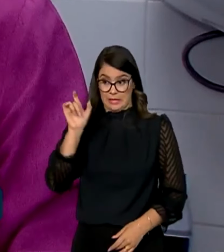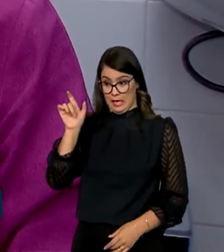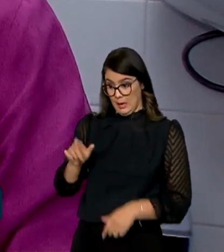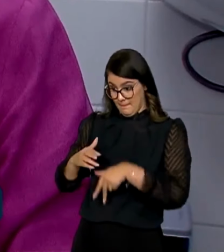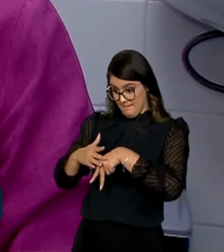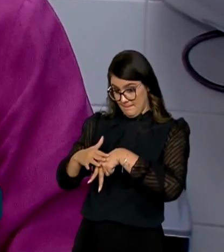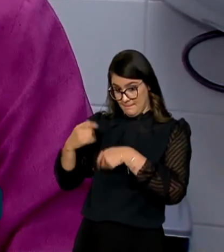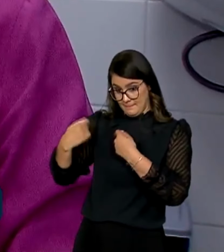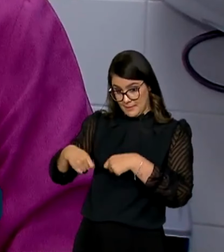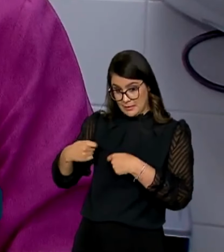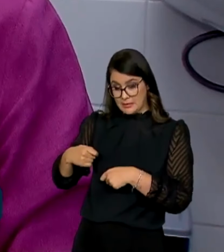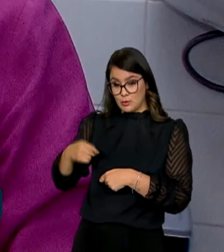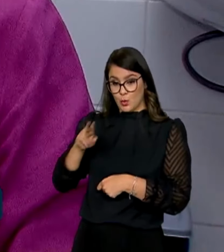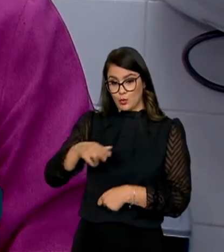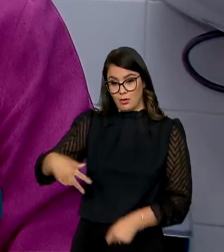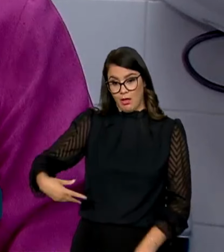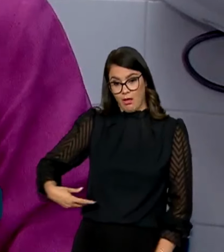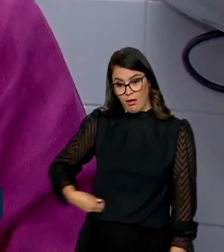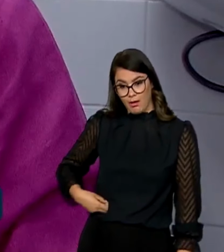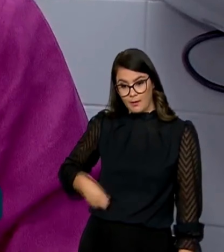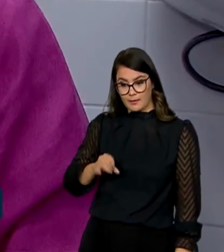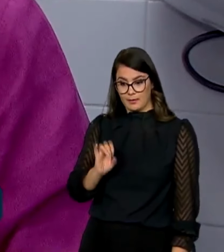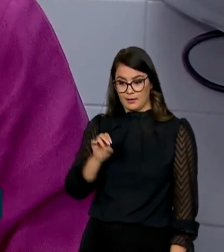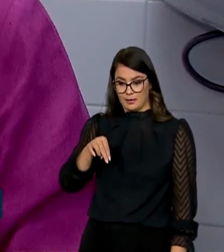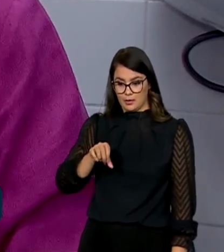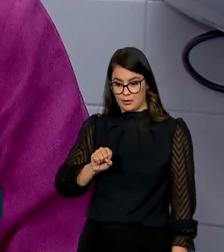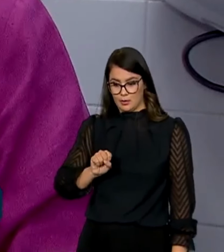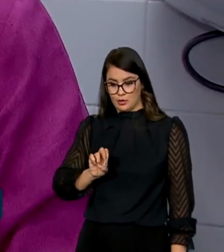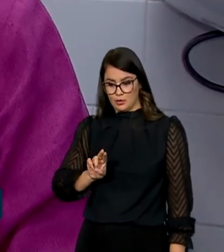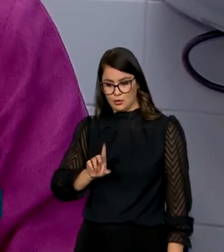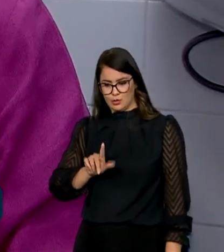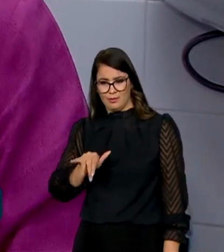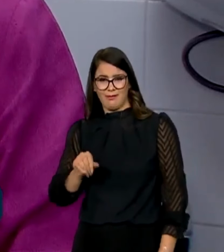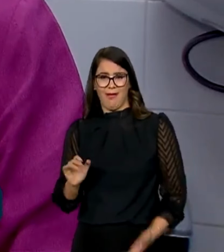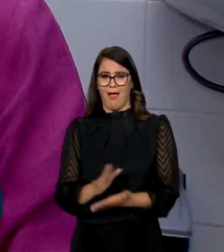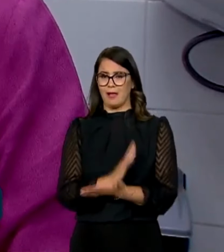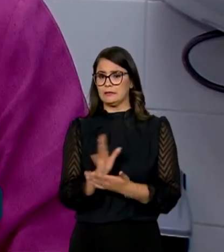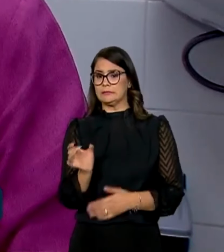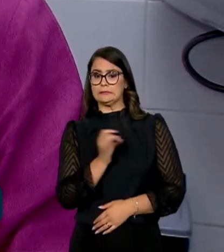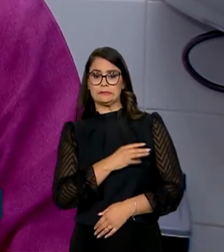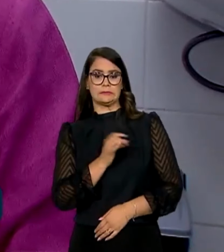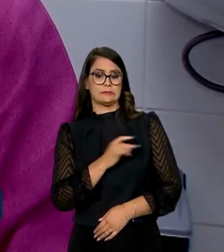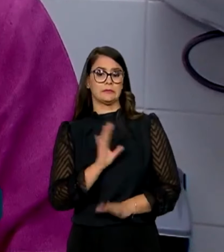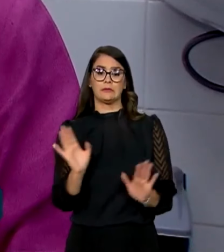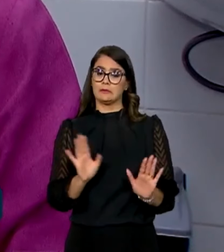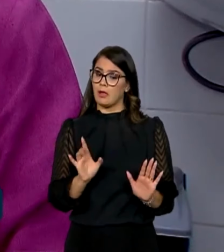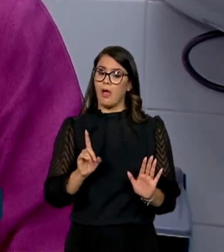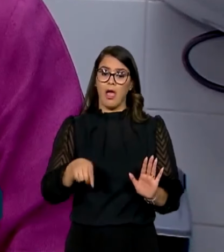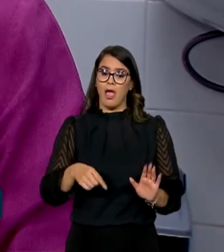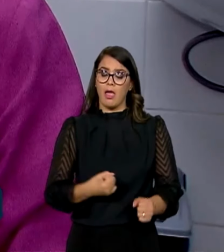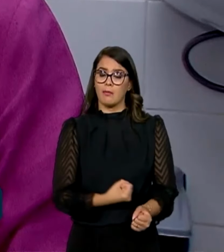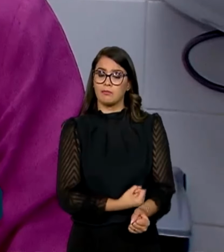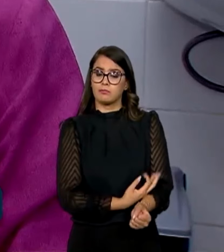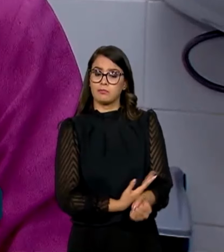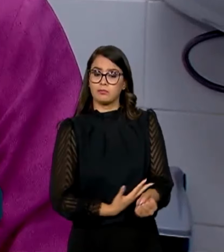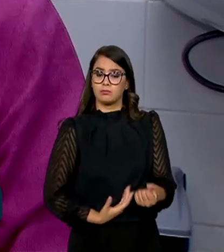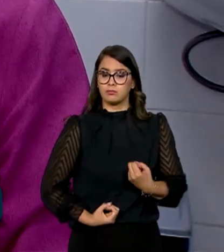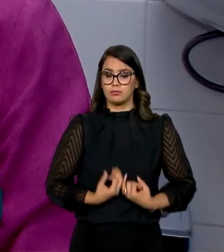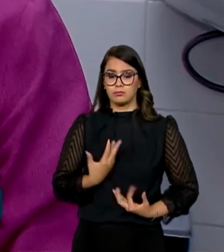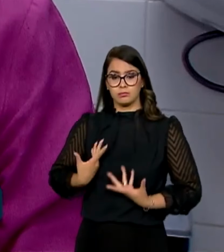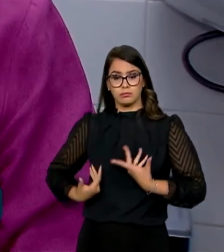precise utilizar a insulina, há muito receio em relação à insulina, mas a insulina ela é um hormônio, né,